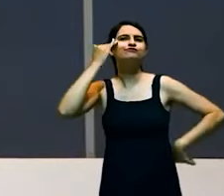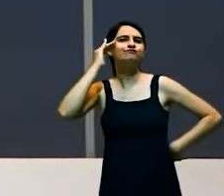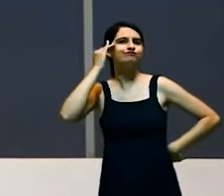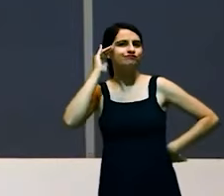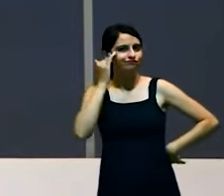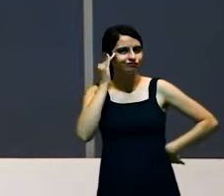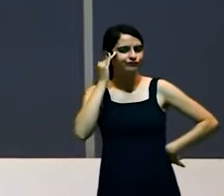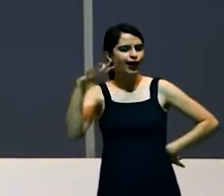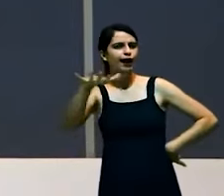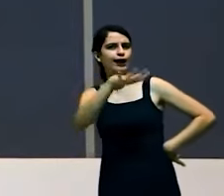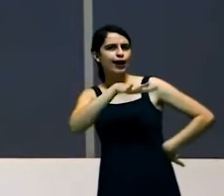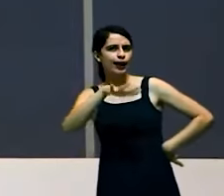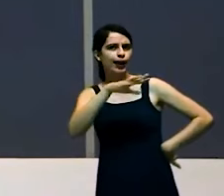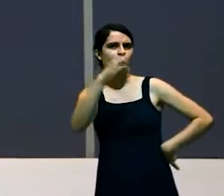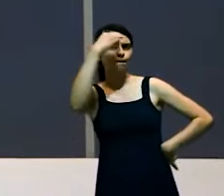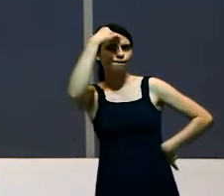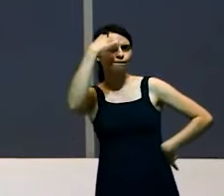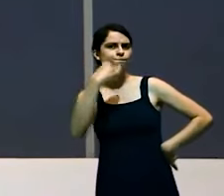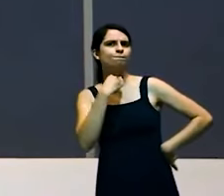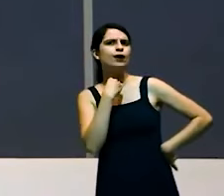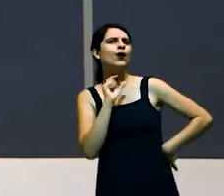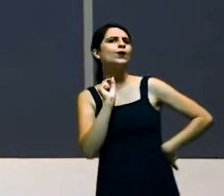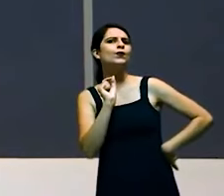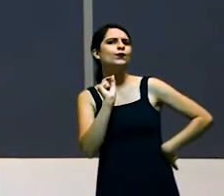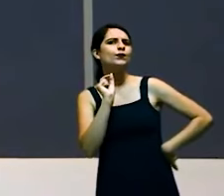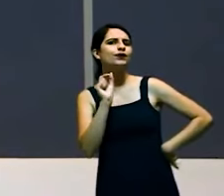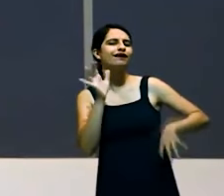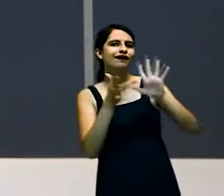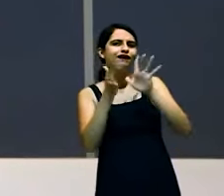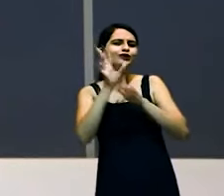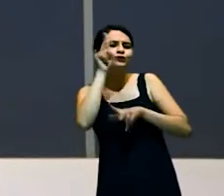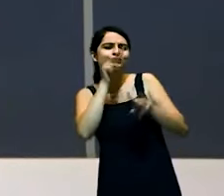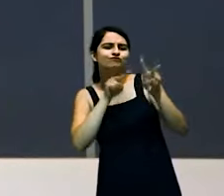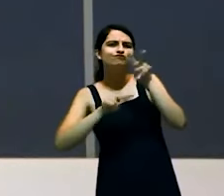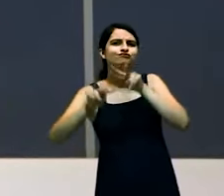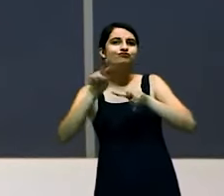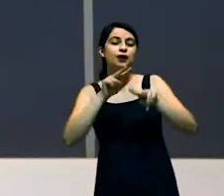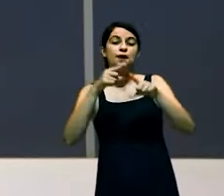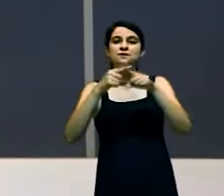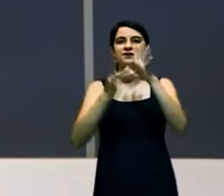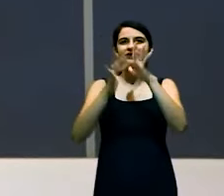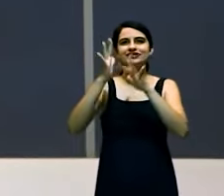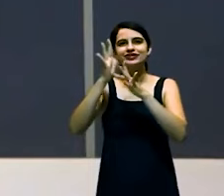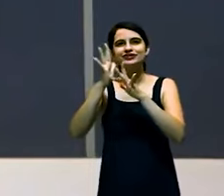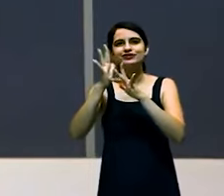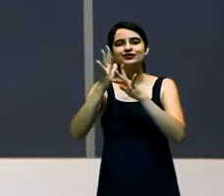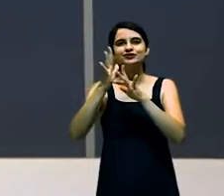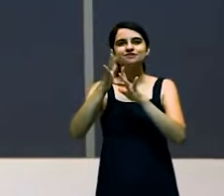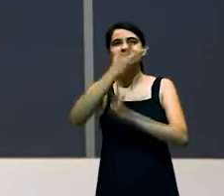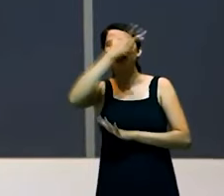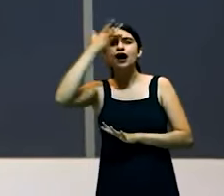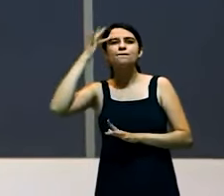referente a essa situação. Porque Jesus é aquele que